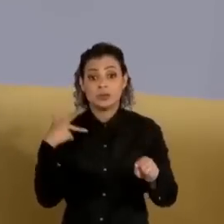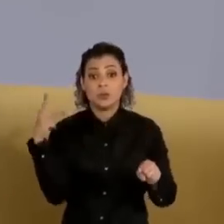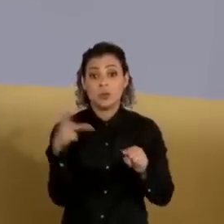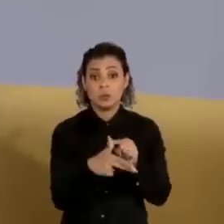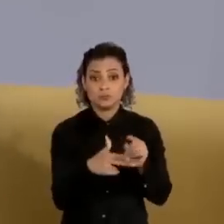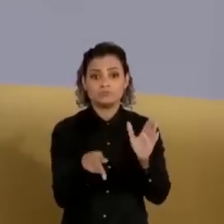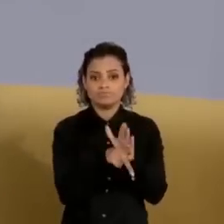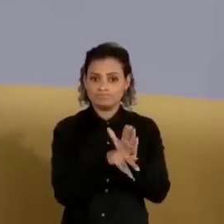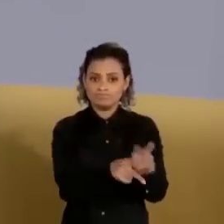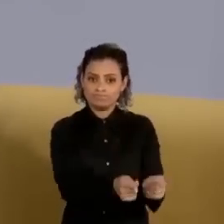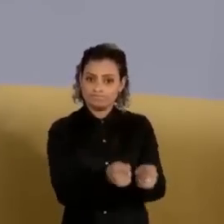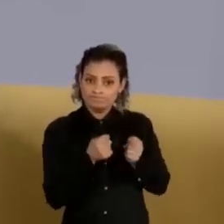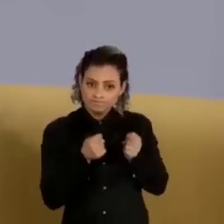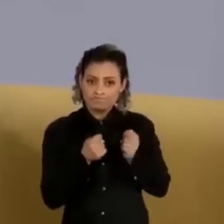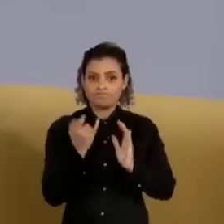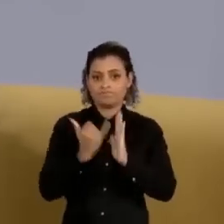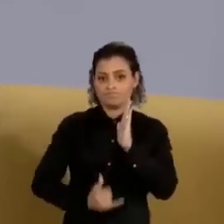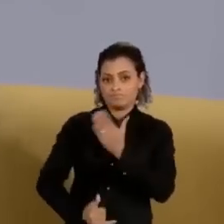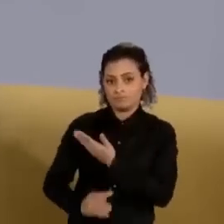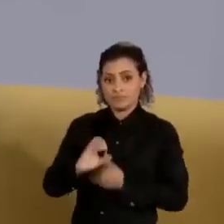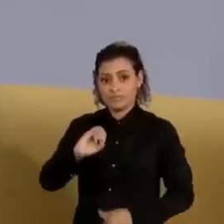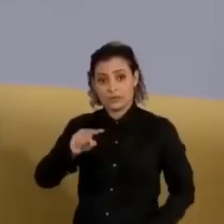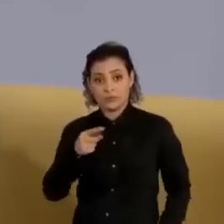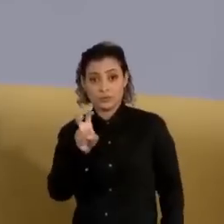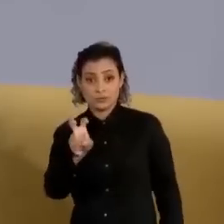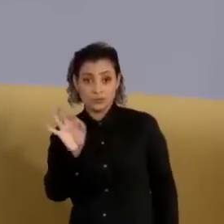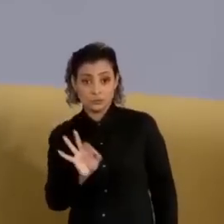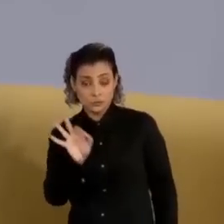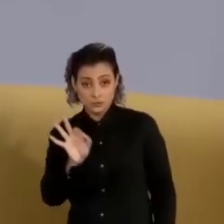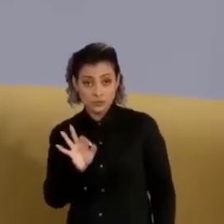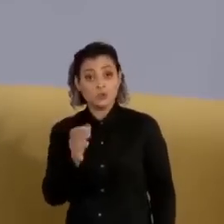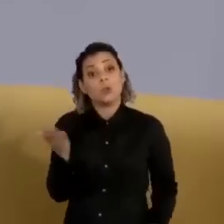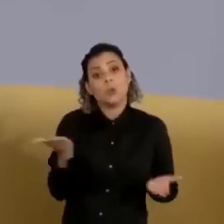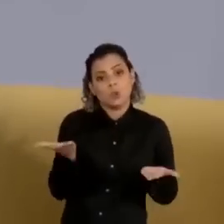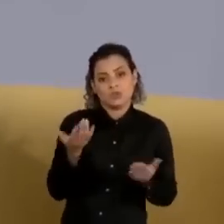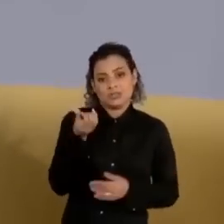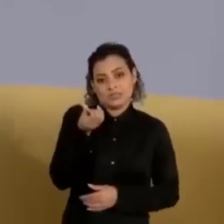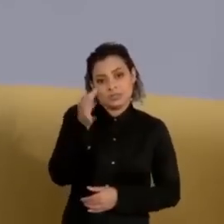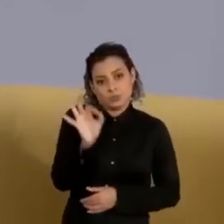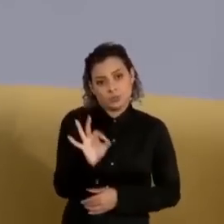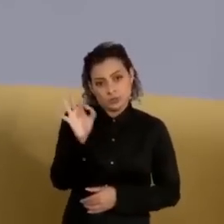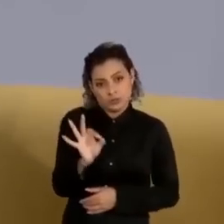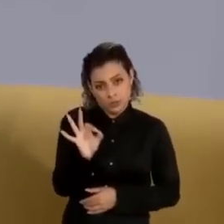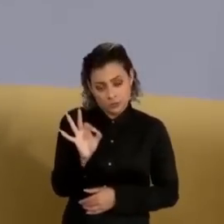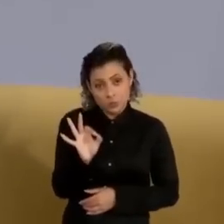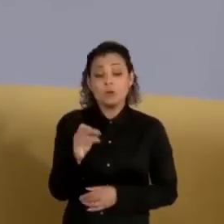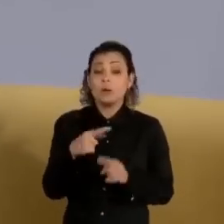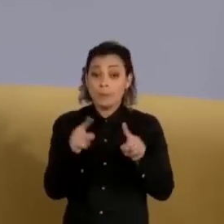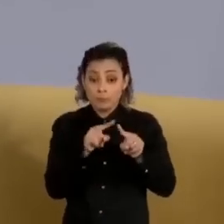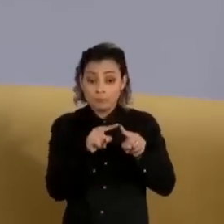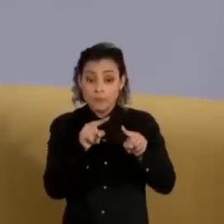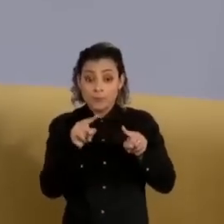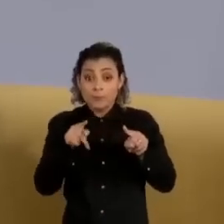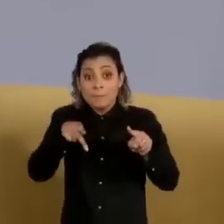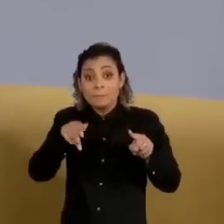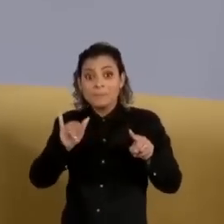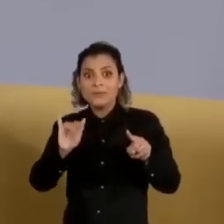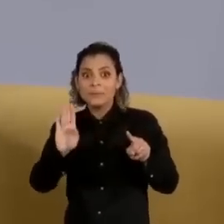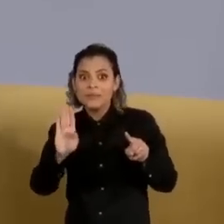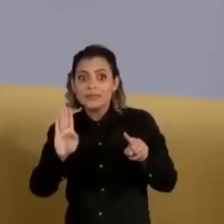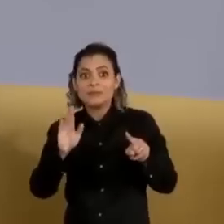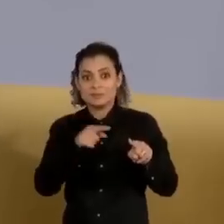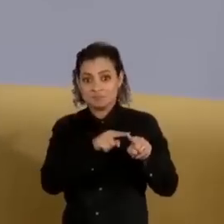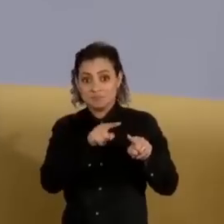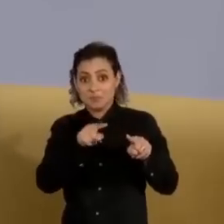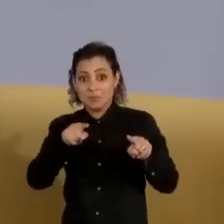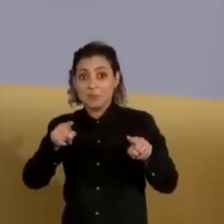ponto percentual na taxa, que atualmente é de 6%. A previsão do mercado para o crescimento do PIB, a soma de